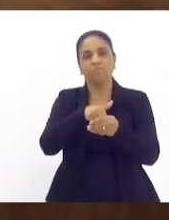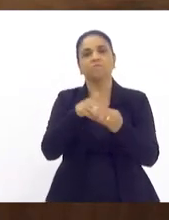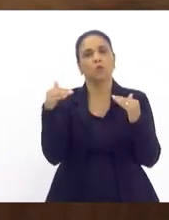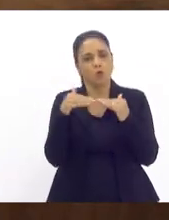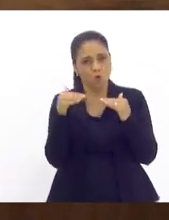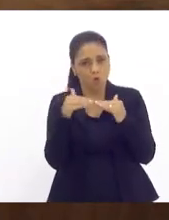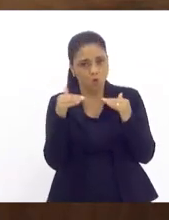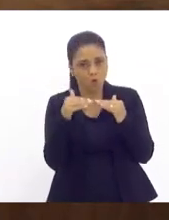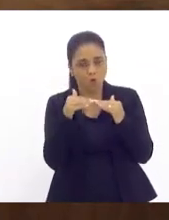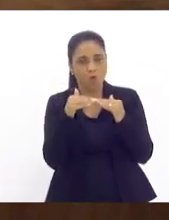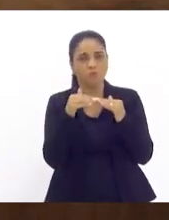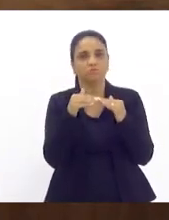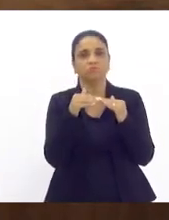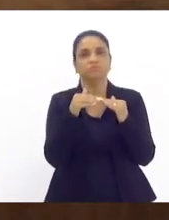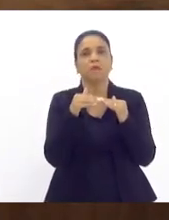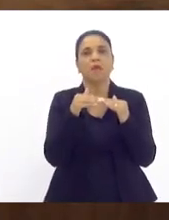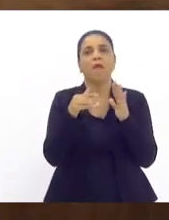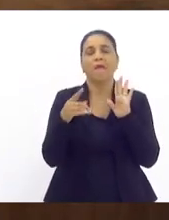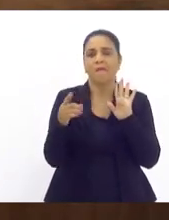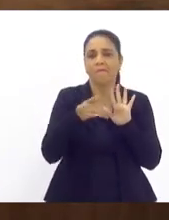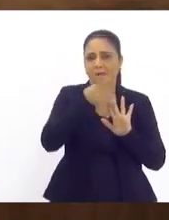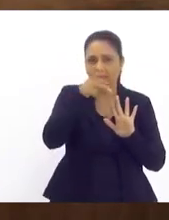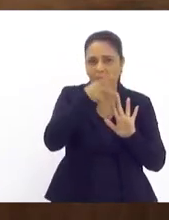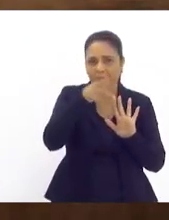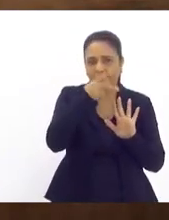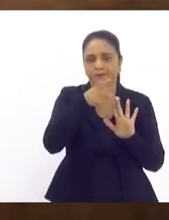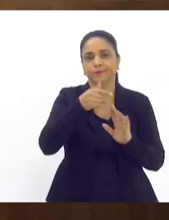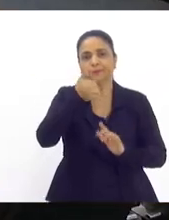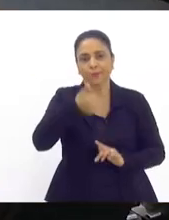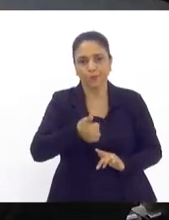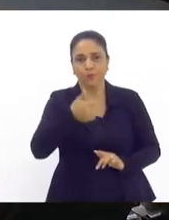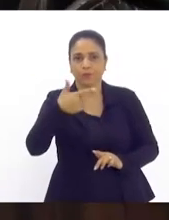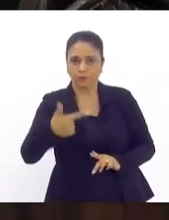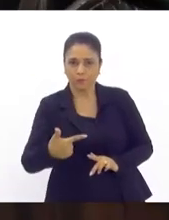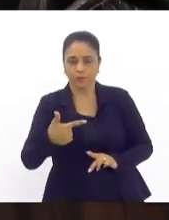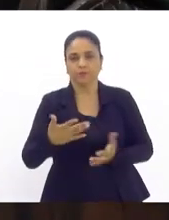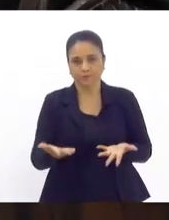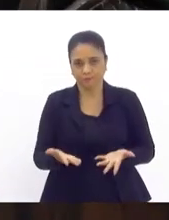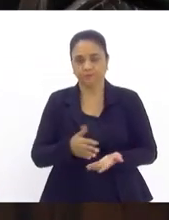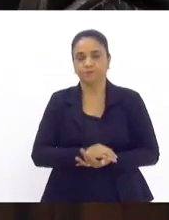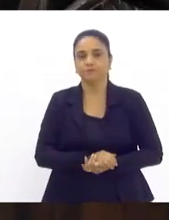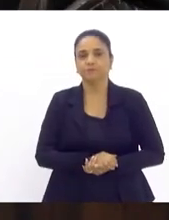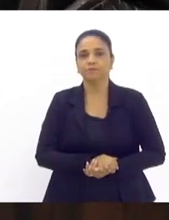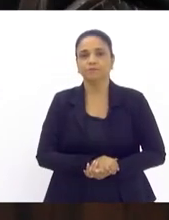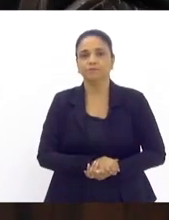emendas número 1 e 2. As emendas 1 e 2.